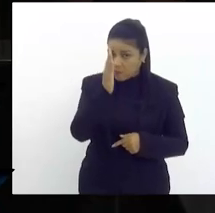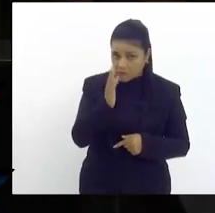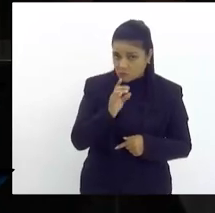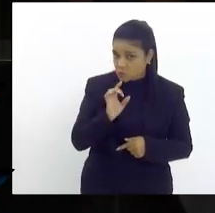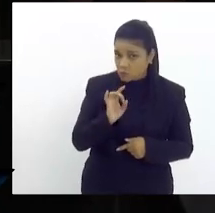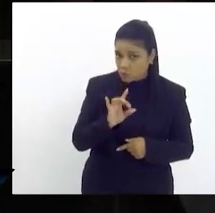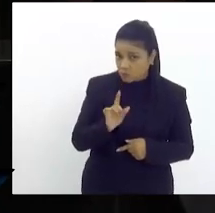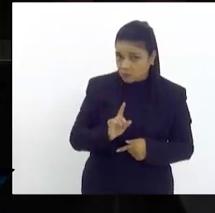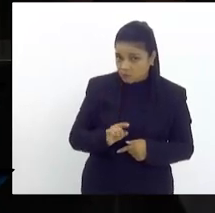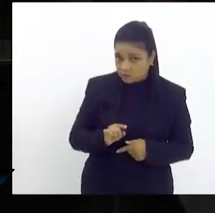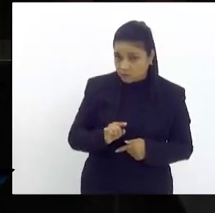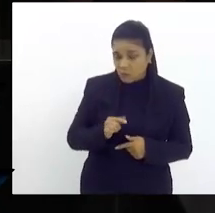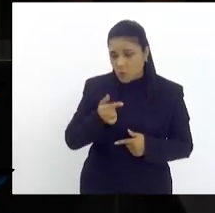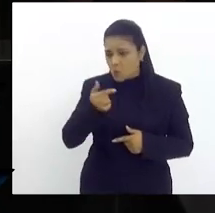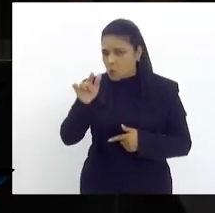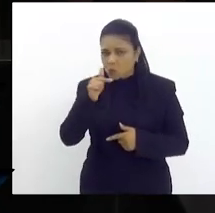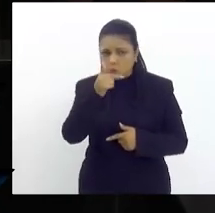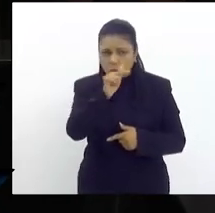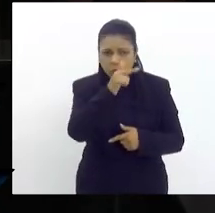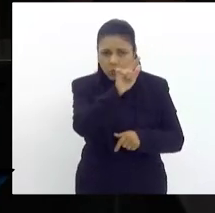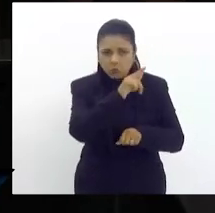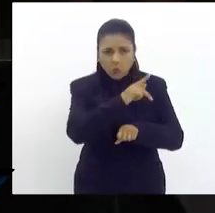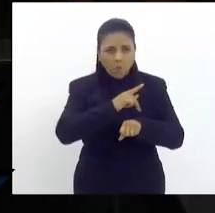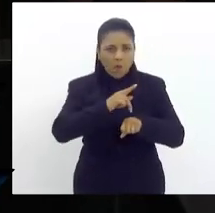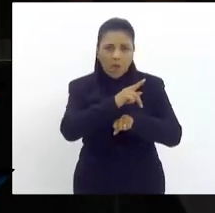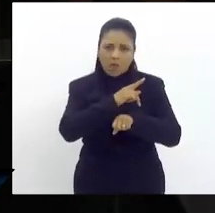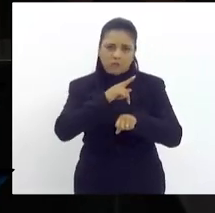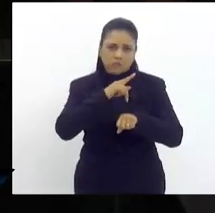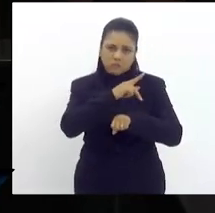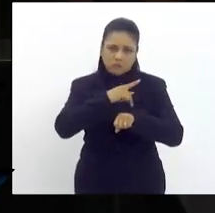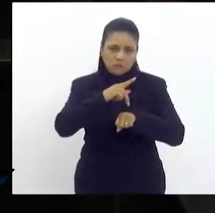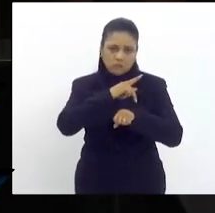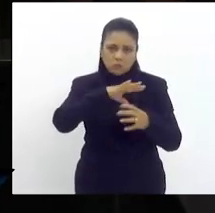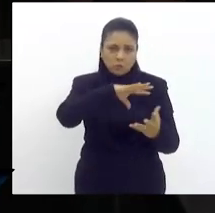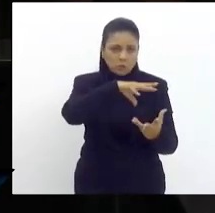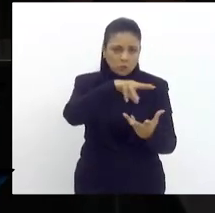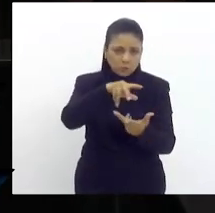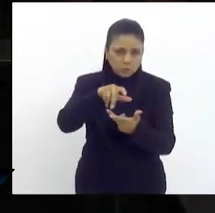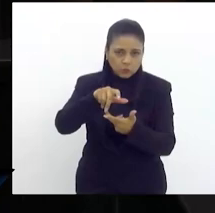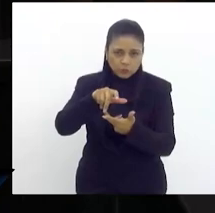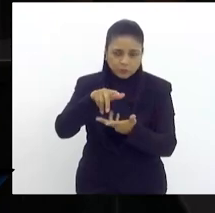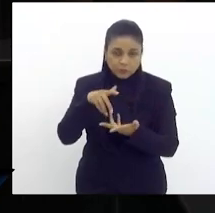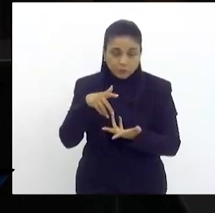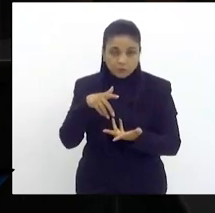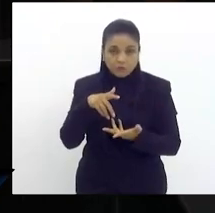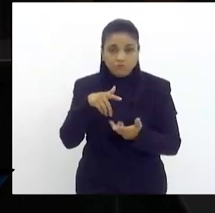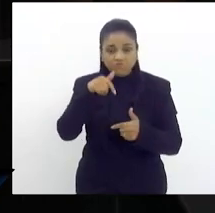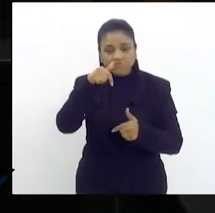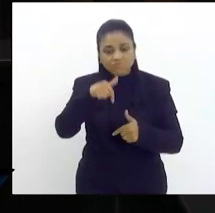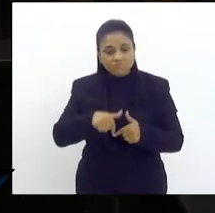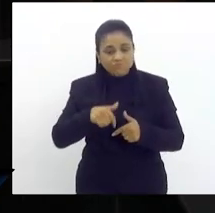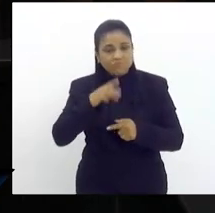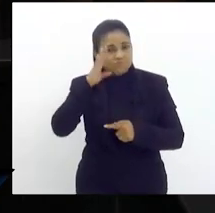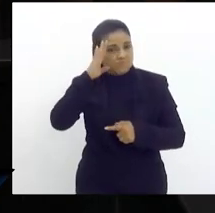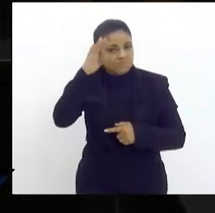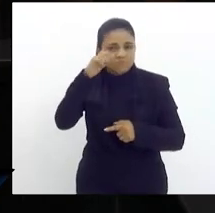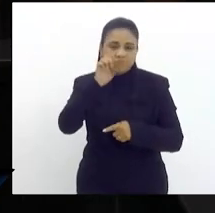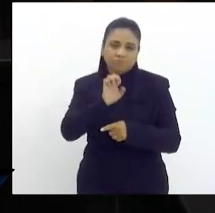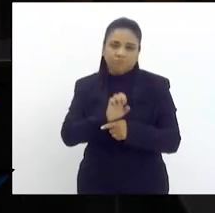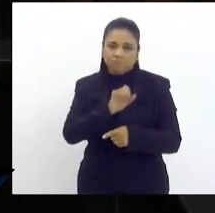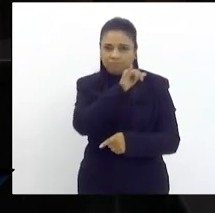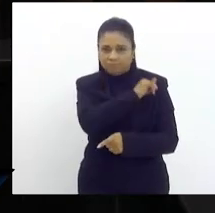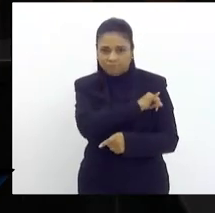em diversos outros países do mundo mas principalmente aqui no estado do Rio de